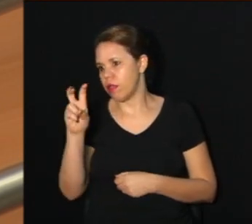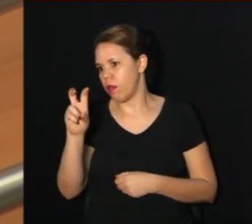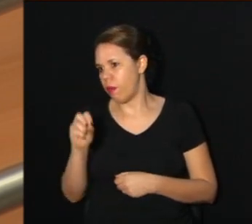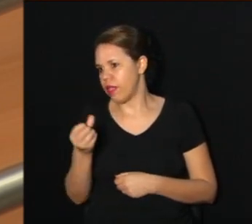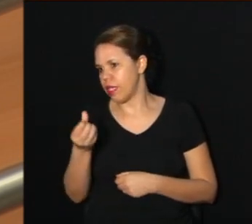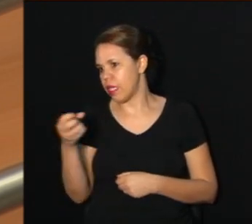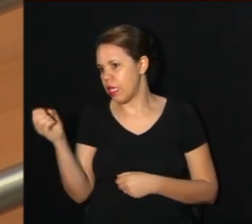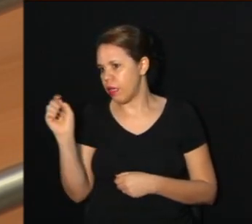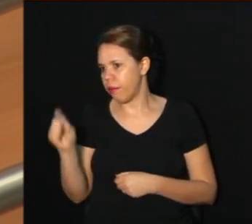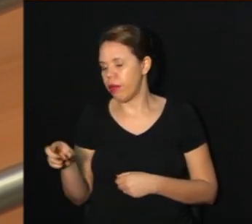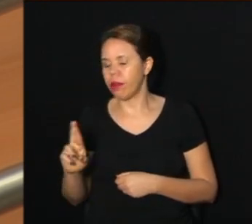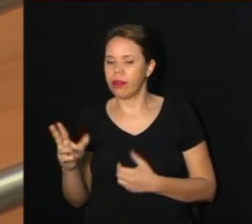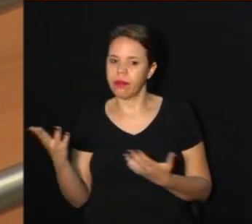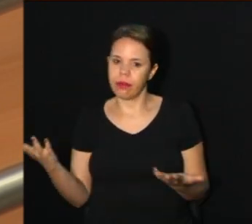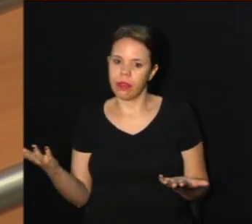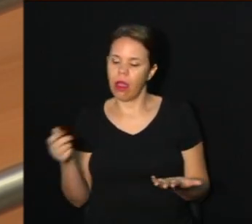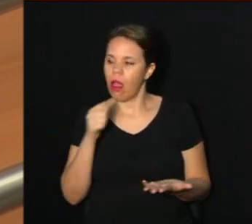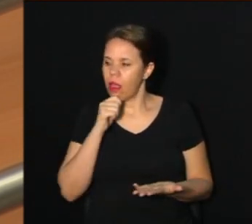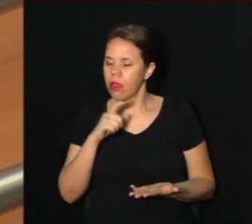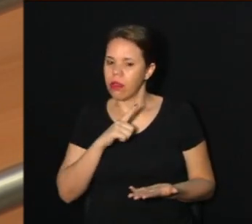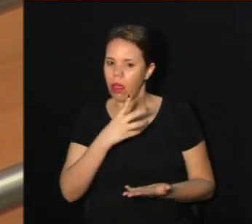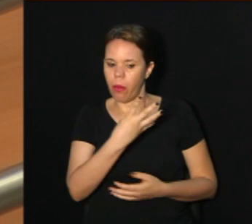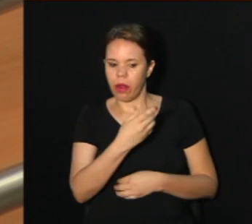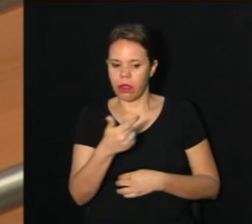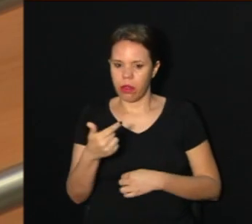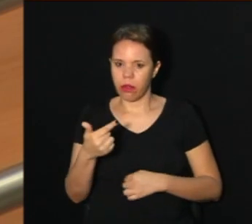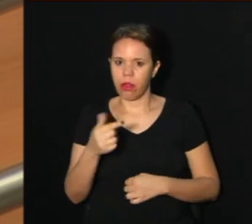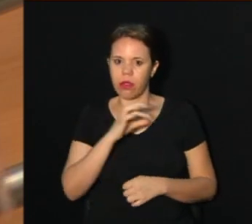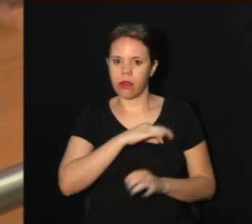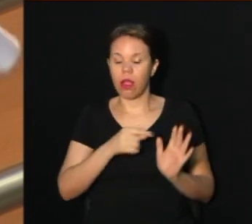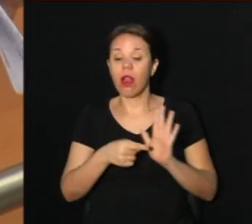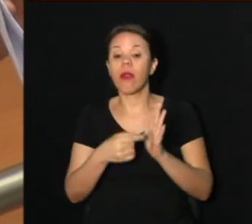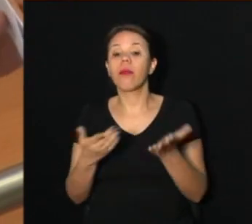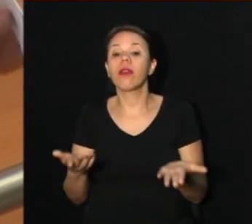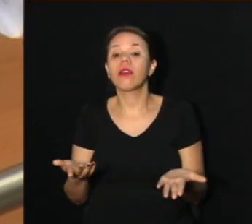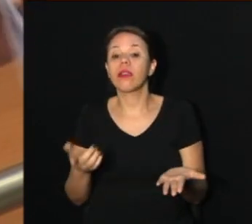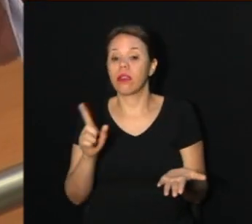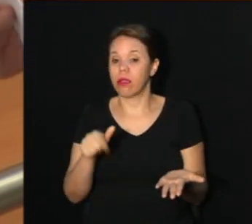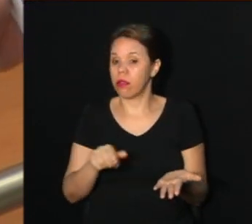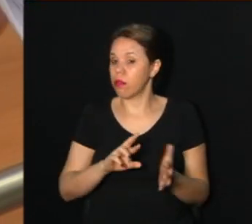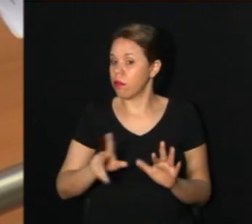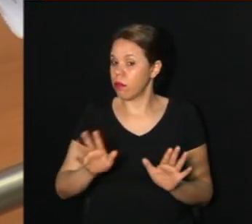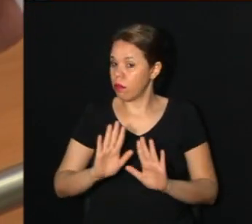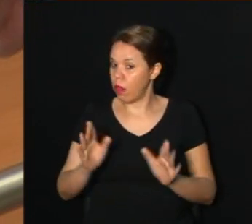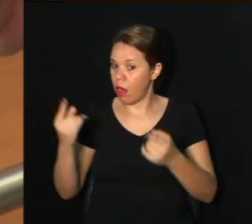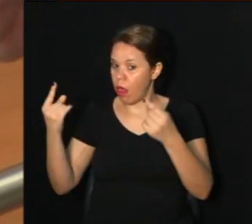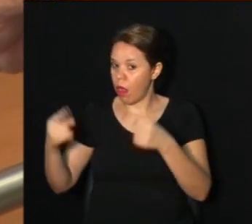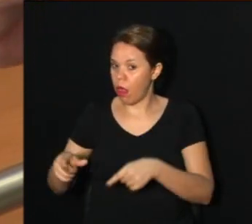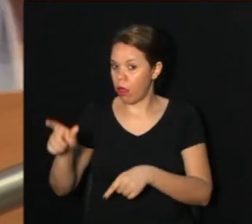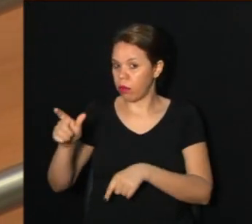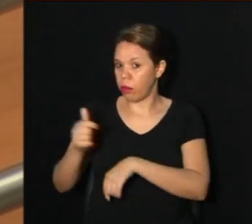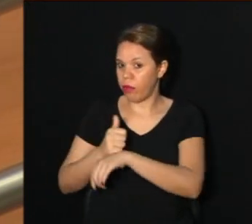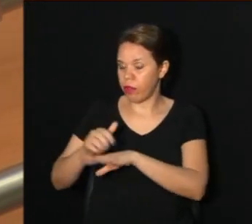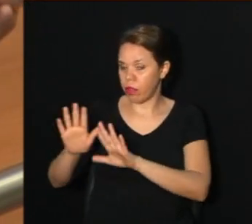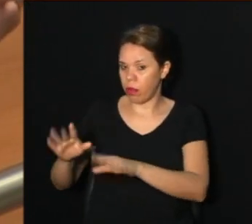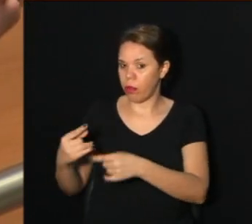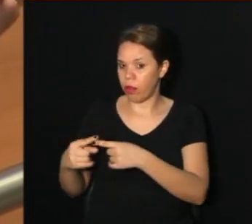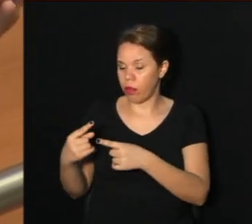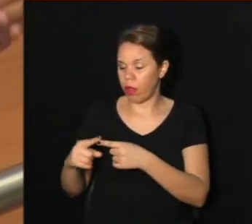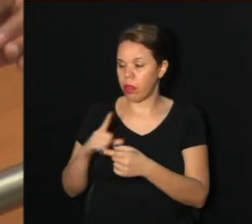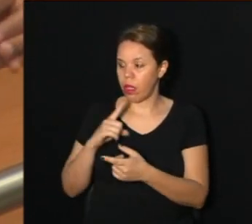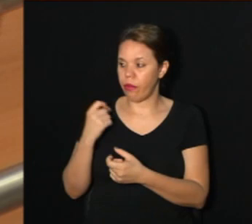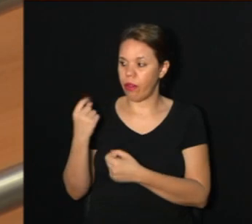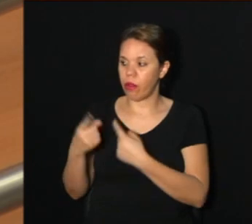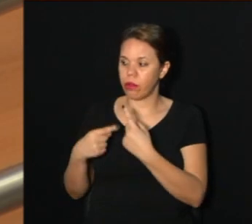lá 42 salários. Gostaria de apresentar isso. Isso não é nada contra um procurador, até porque teve um